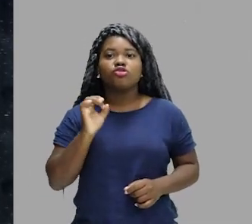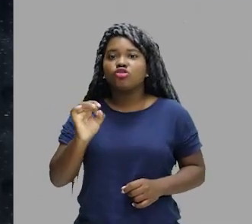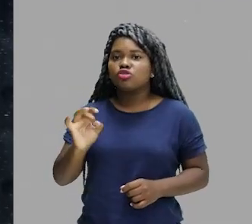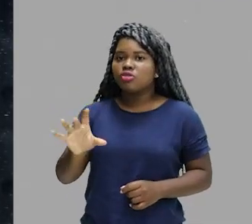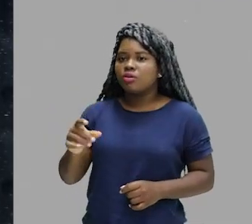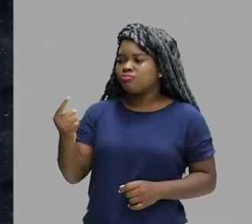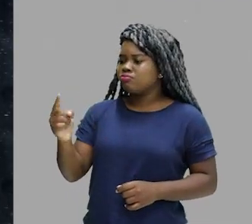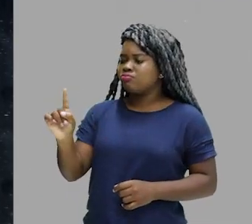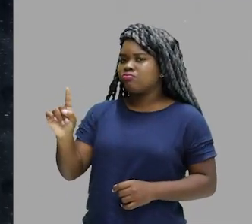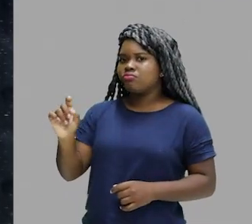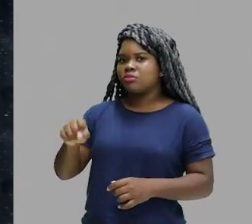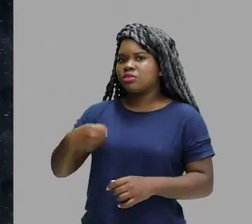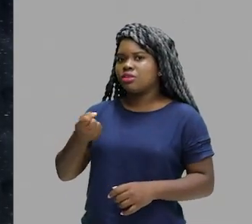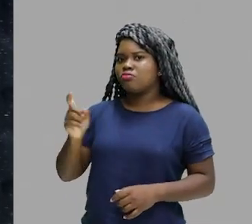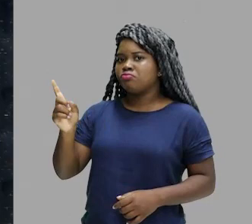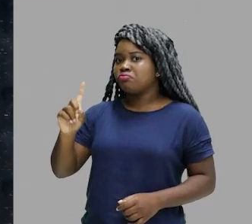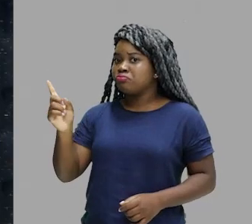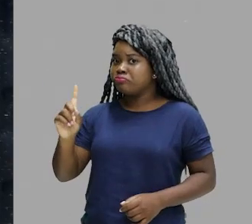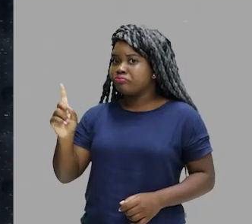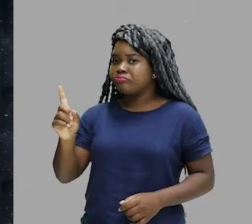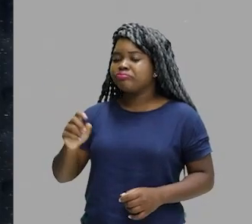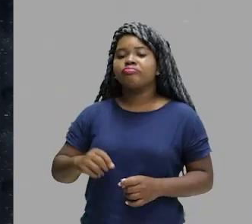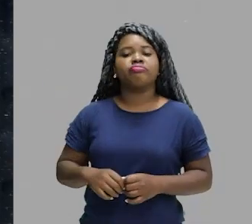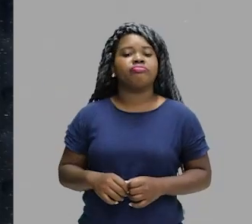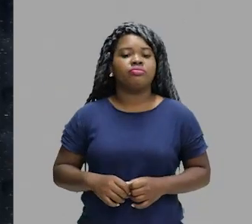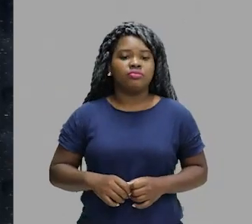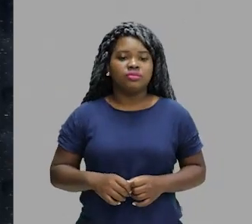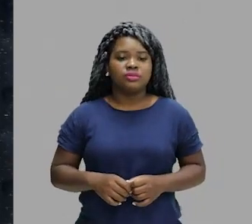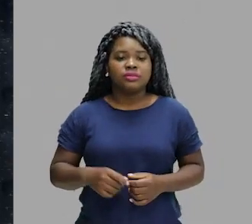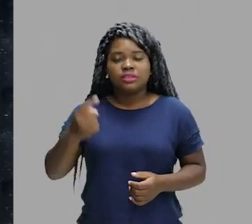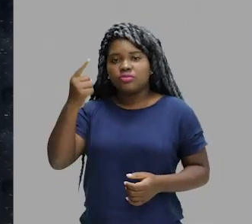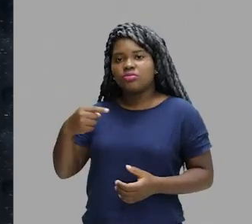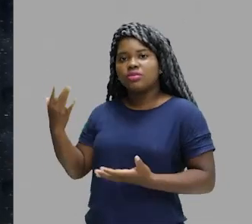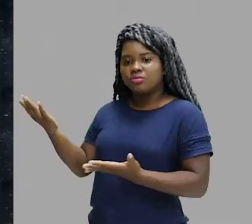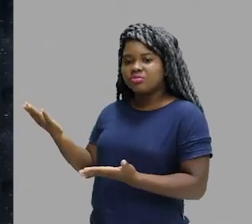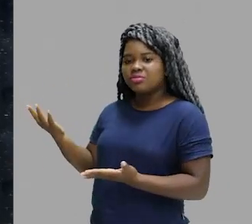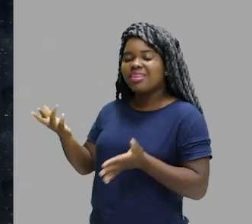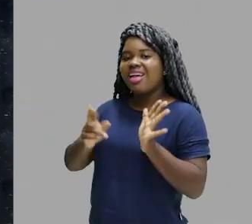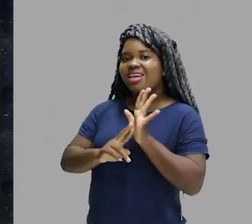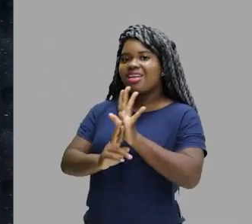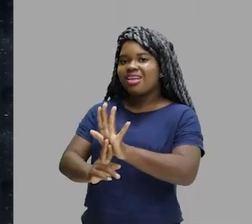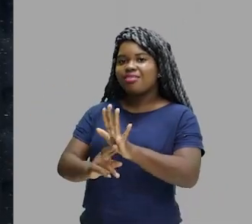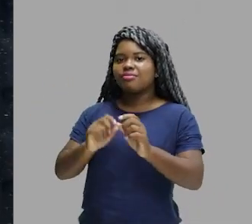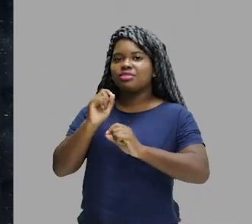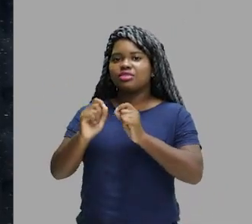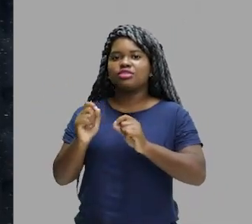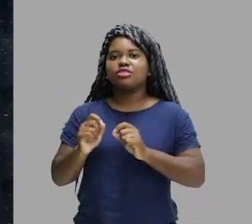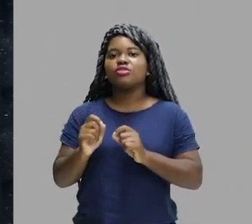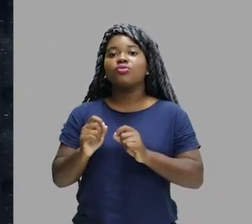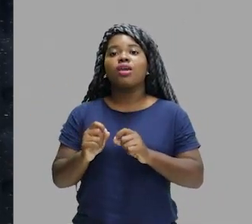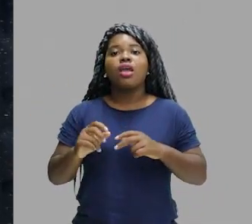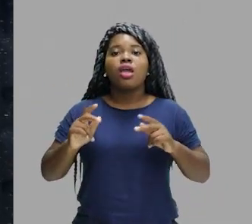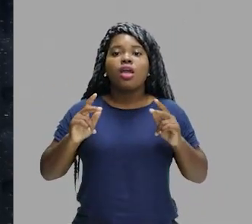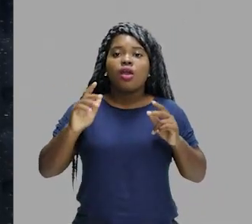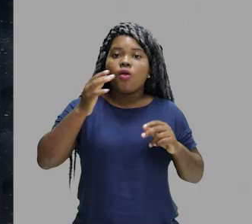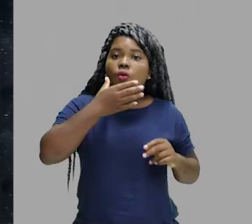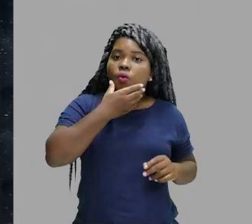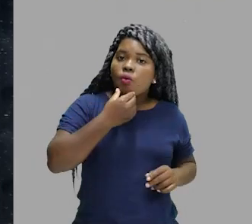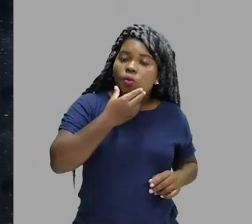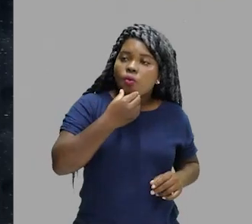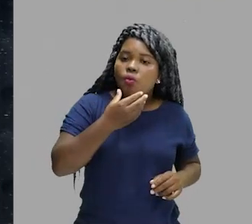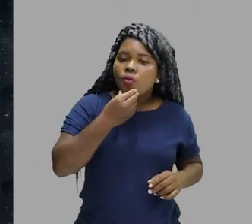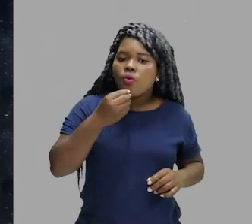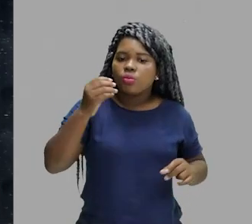arranja confusão no trânsito. Né? A Idade do Bronze, que é uma representação do homem, né? E ele segura com as mãos fechadas e diz: